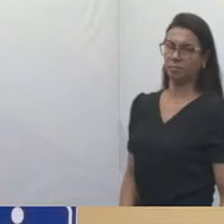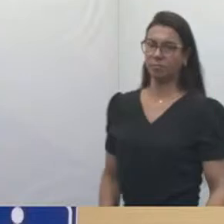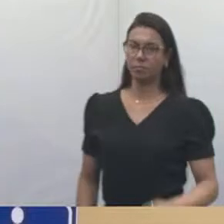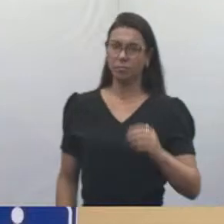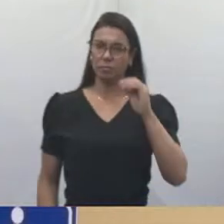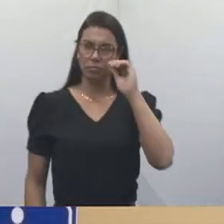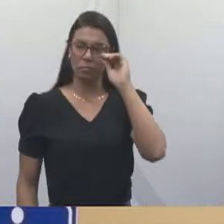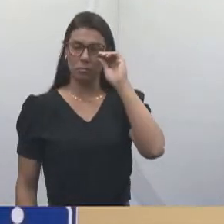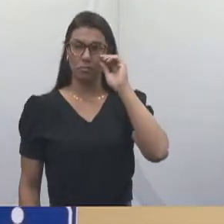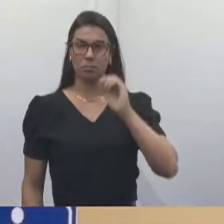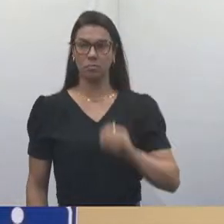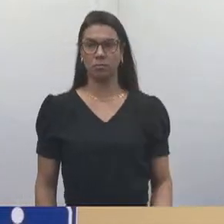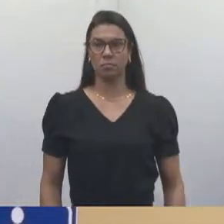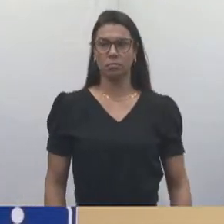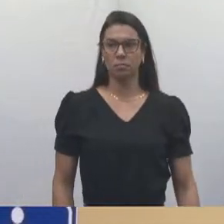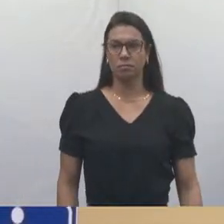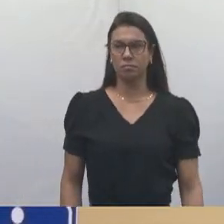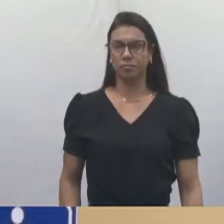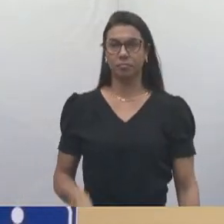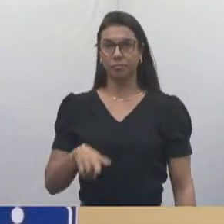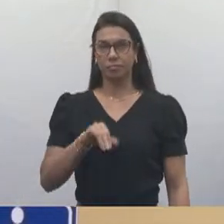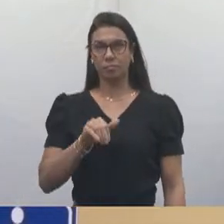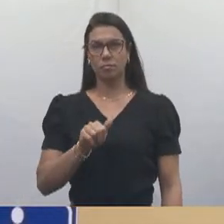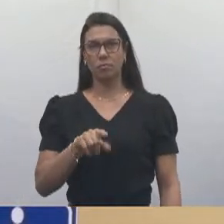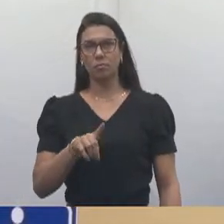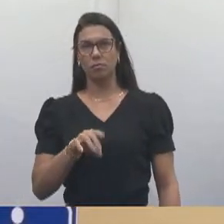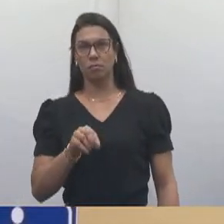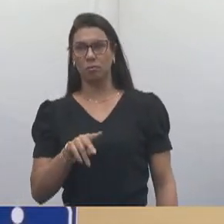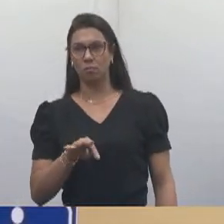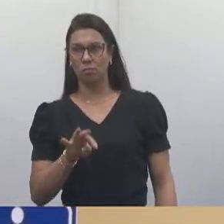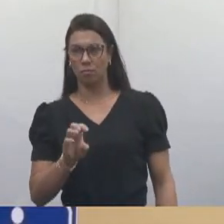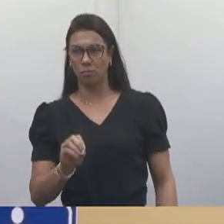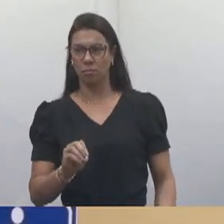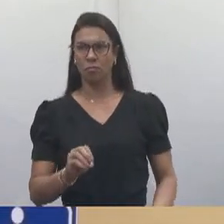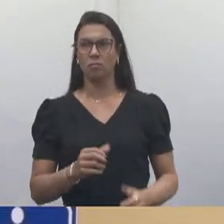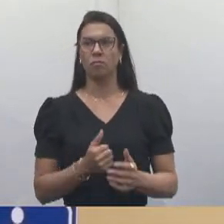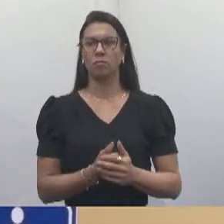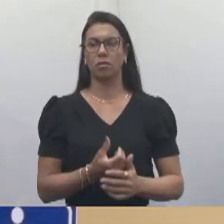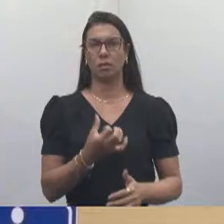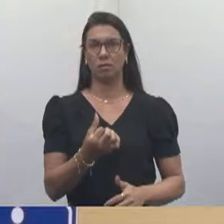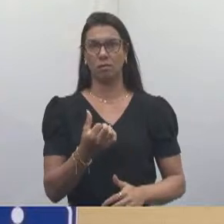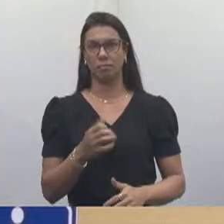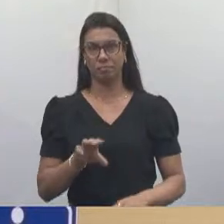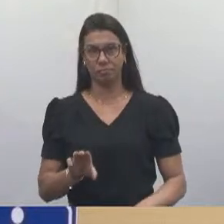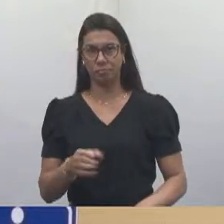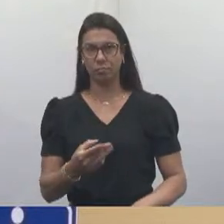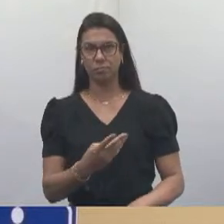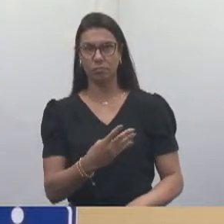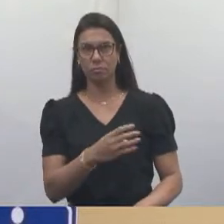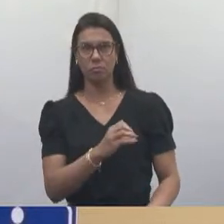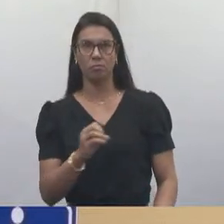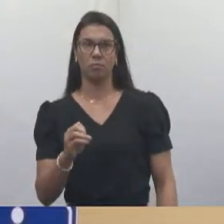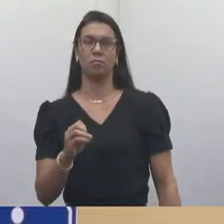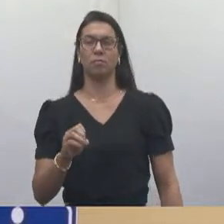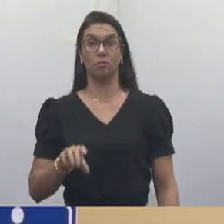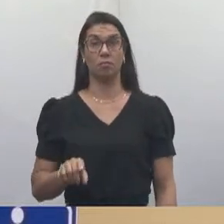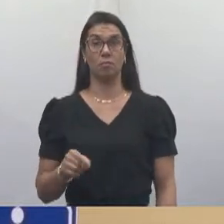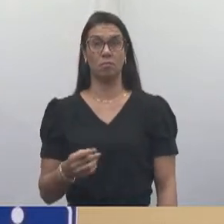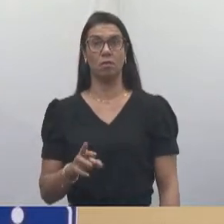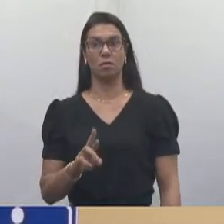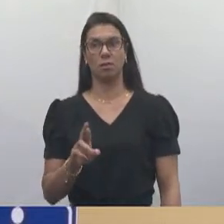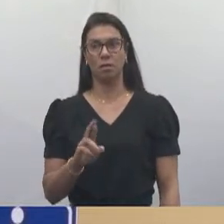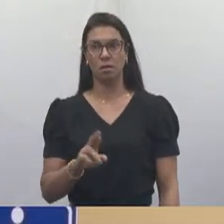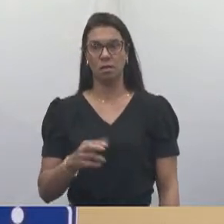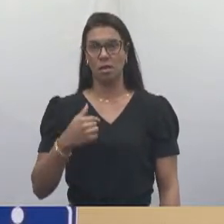35. O viaduto de 1,5 milhão para 6 milhões e 400. É lógico que daí não